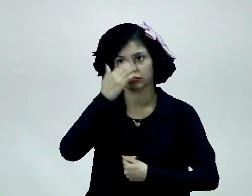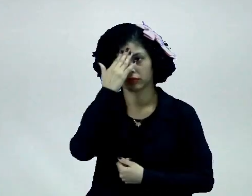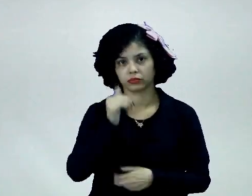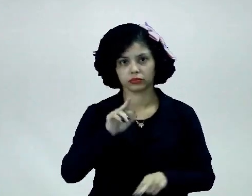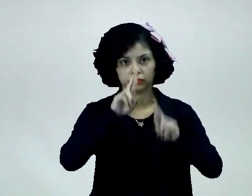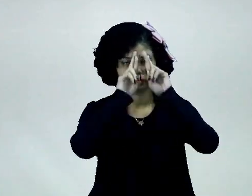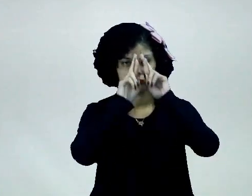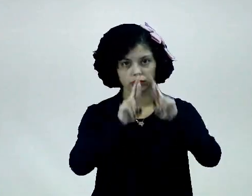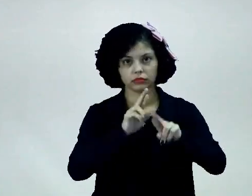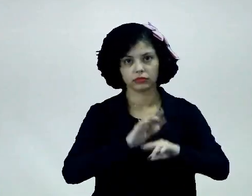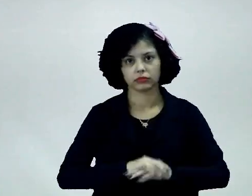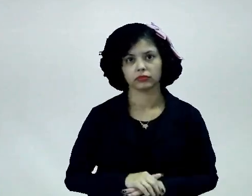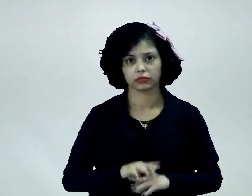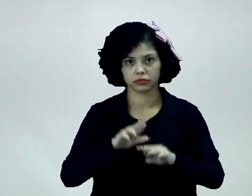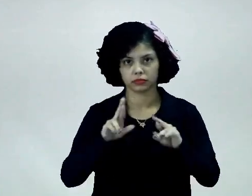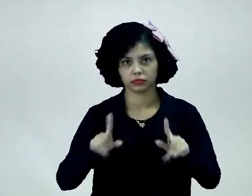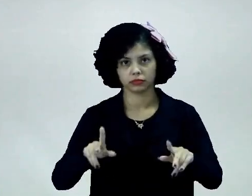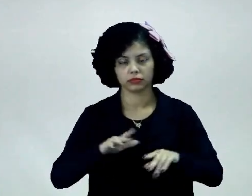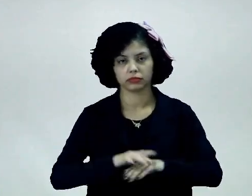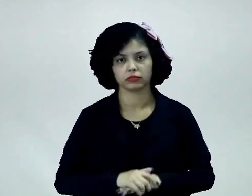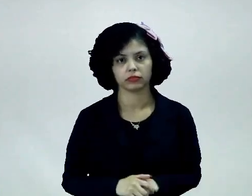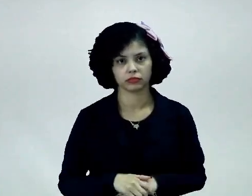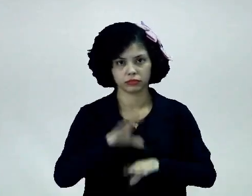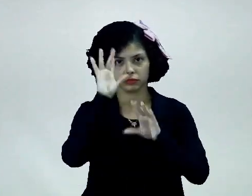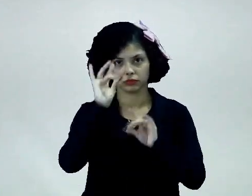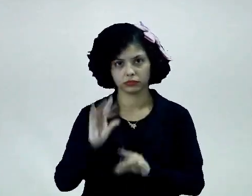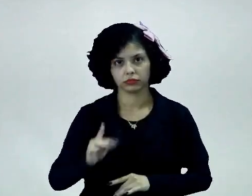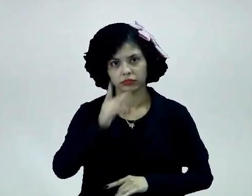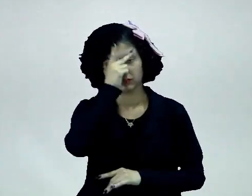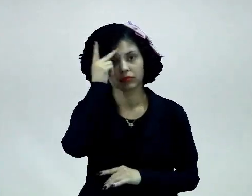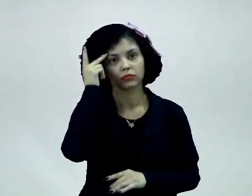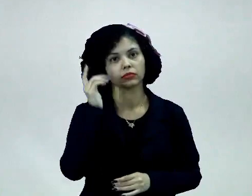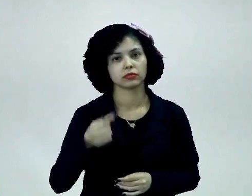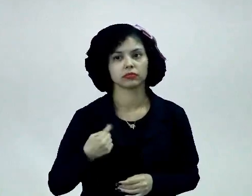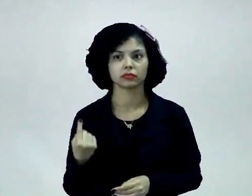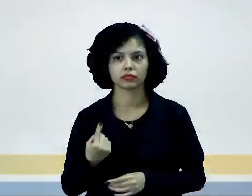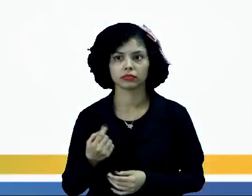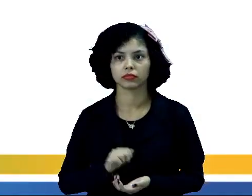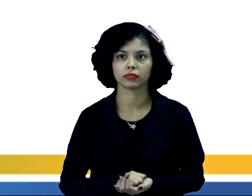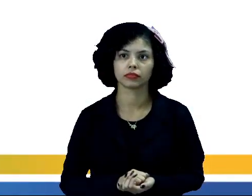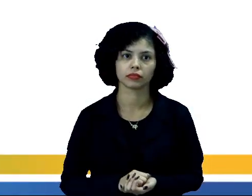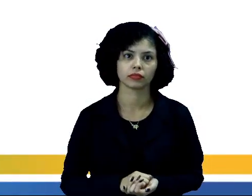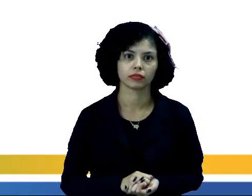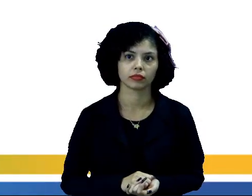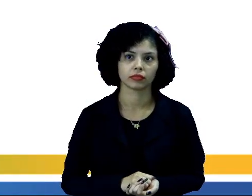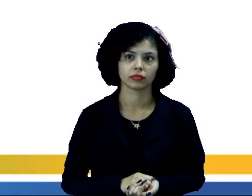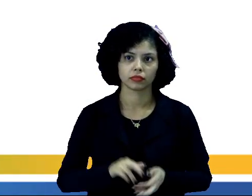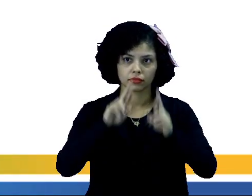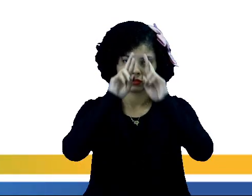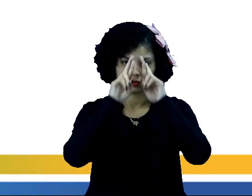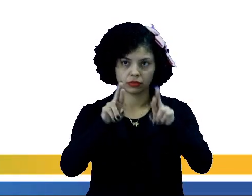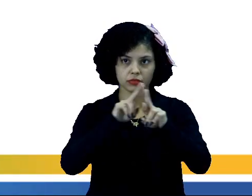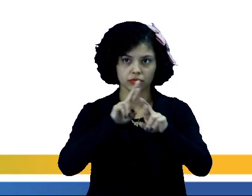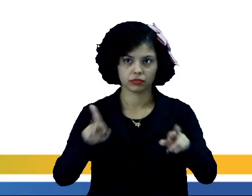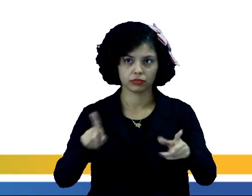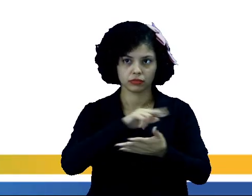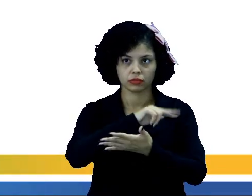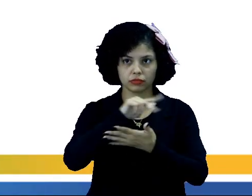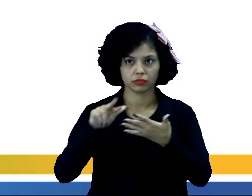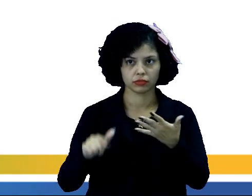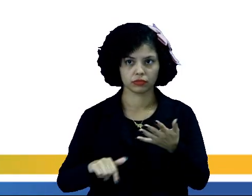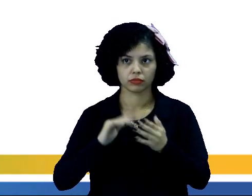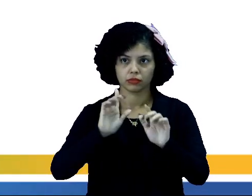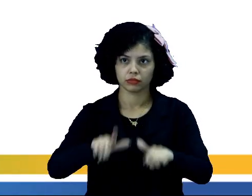saiba respeitar as diferenças de cada pessoa, de cada indivíduo, tá? Então é isso, respeitar a diversidade